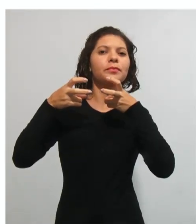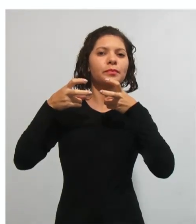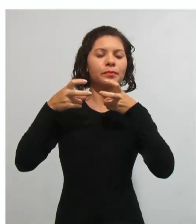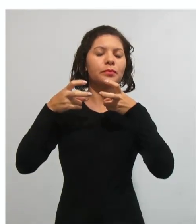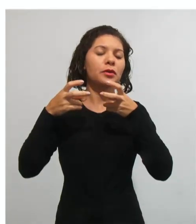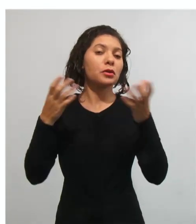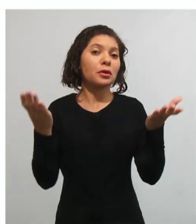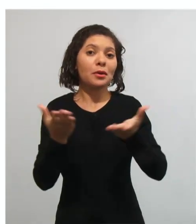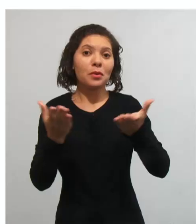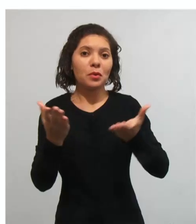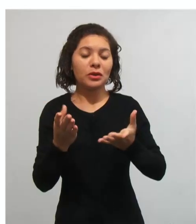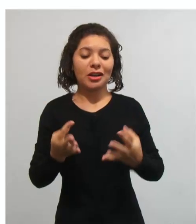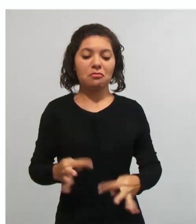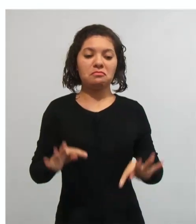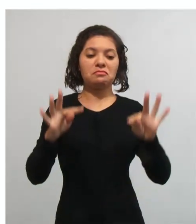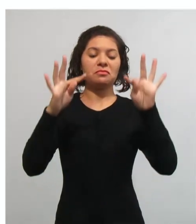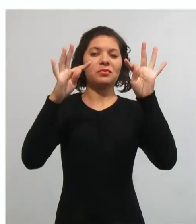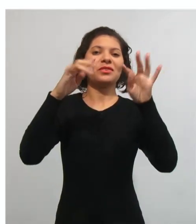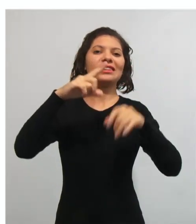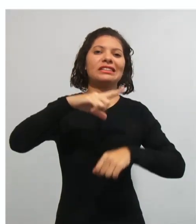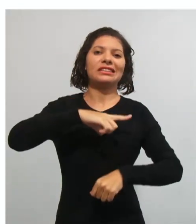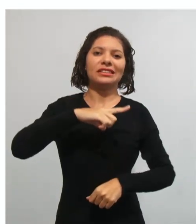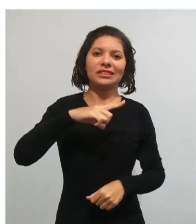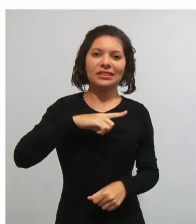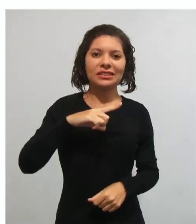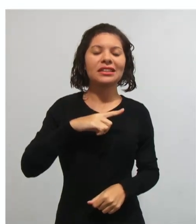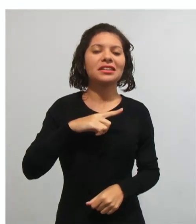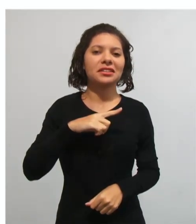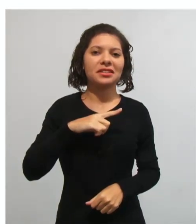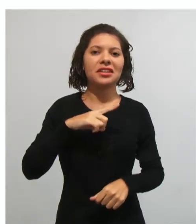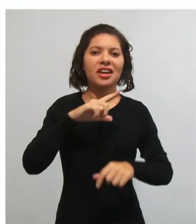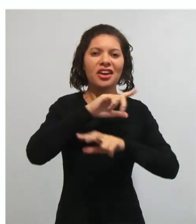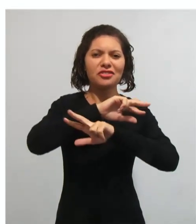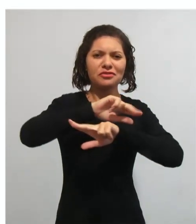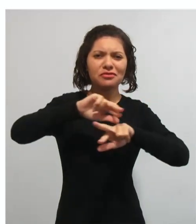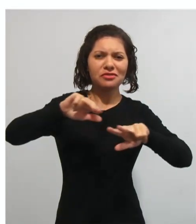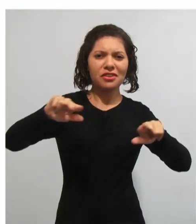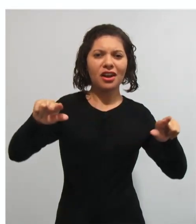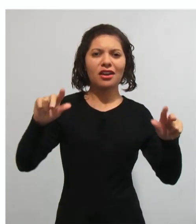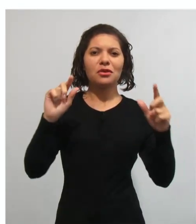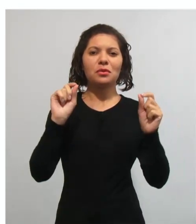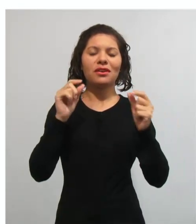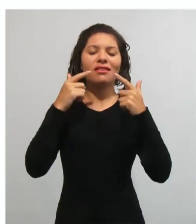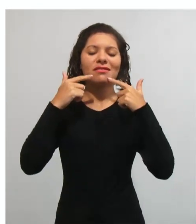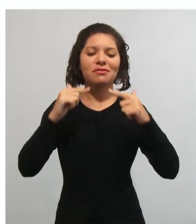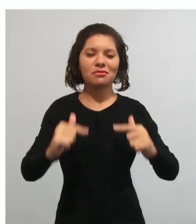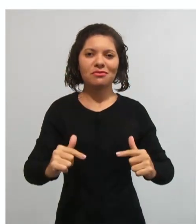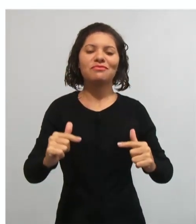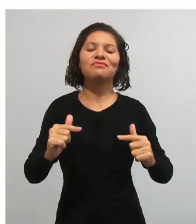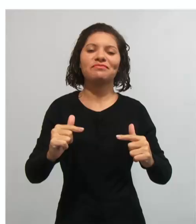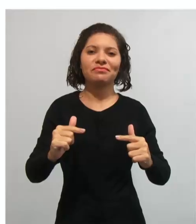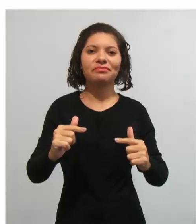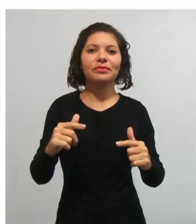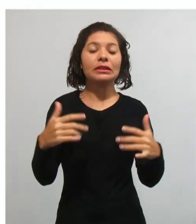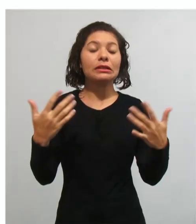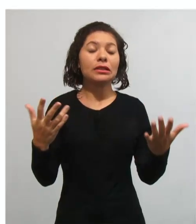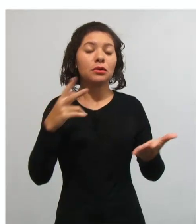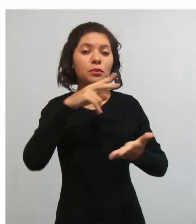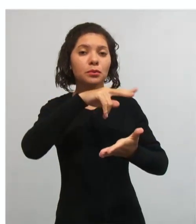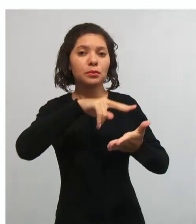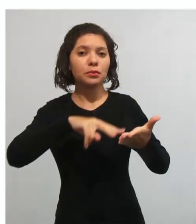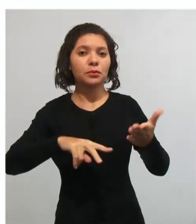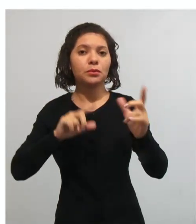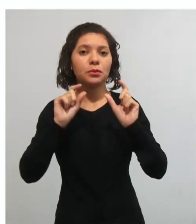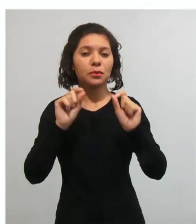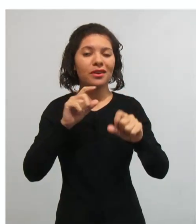mais hoje em dia com as tecnologias, aí que tem diferença mesmo, variedade nas formas de linguagem. Então, a leitura é um